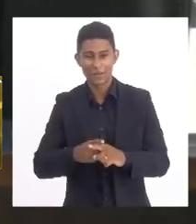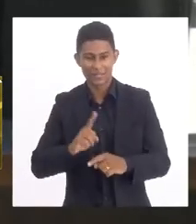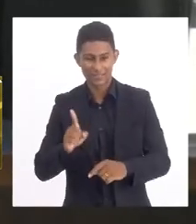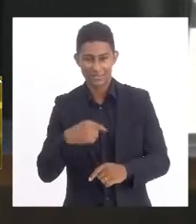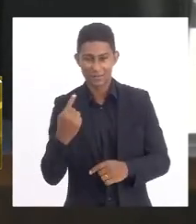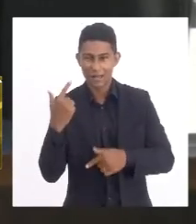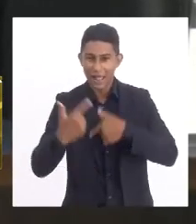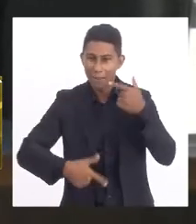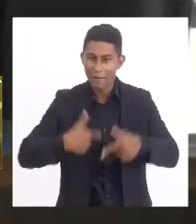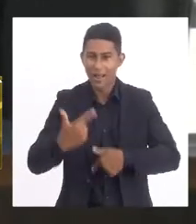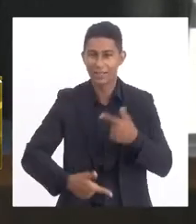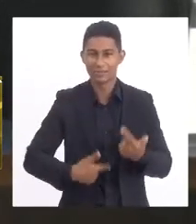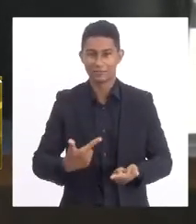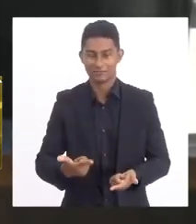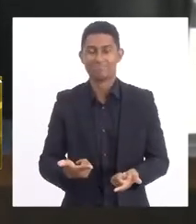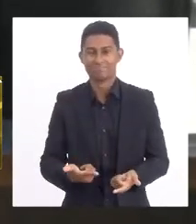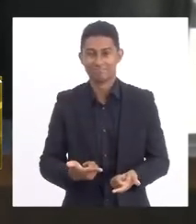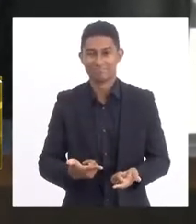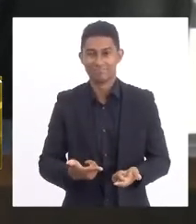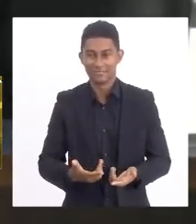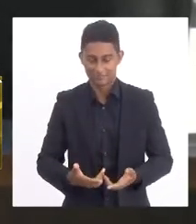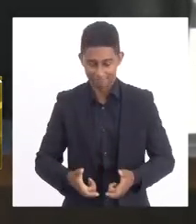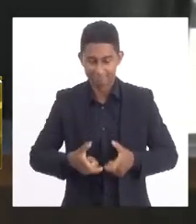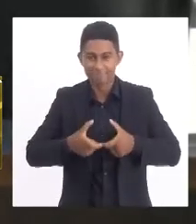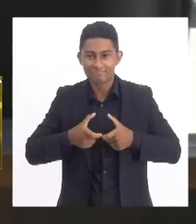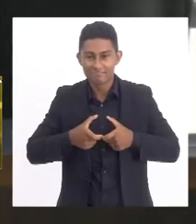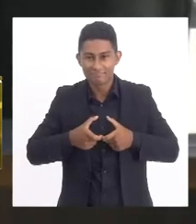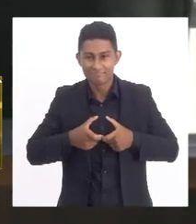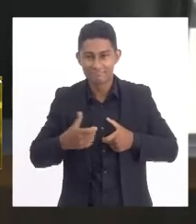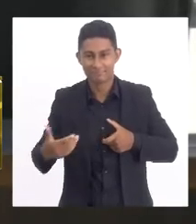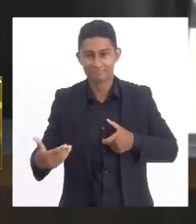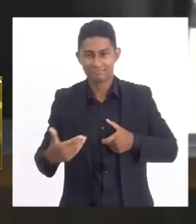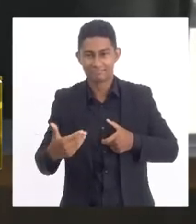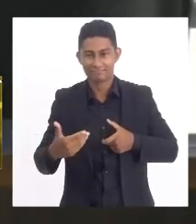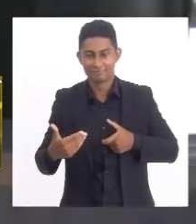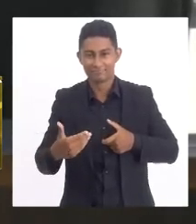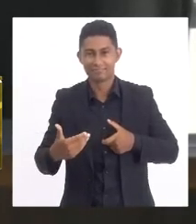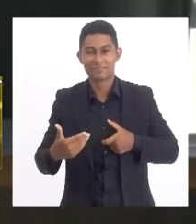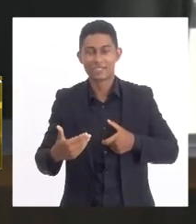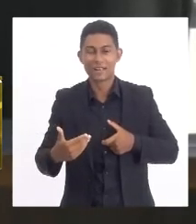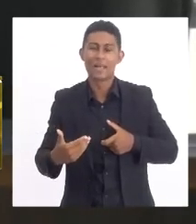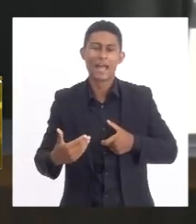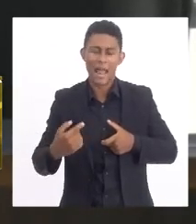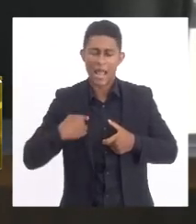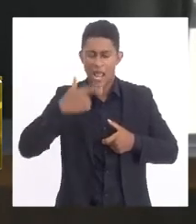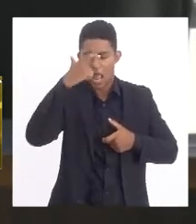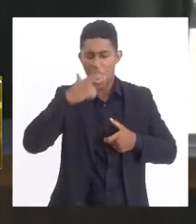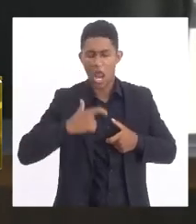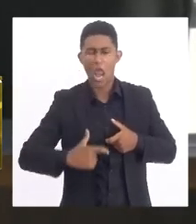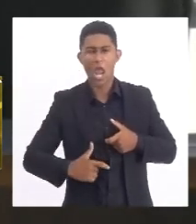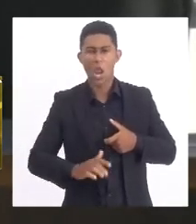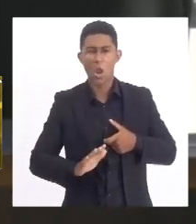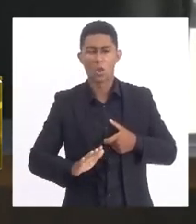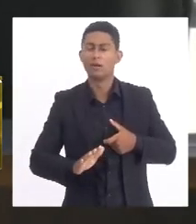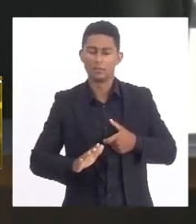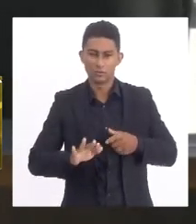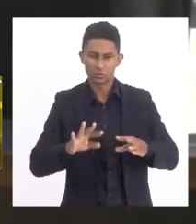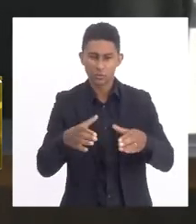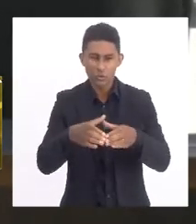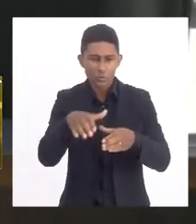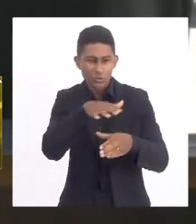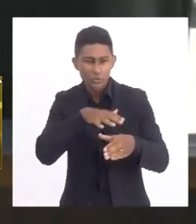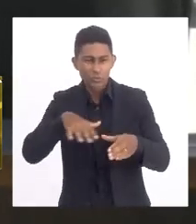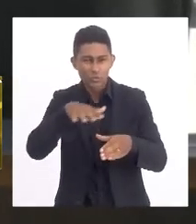trabalho e de vidro essa medalha aqui ó e com todo o nosso time da embratur que está